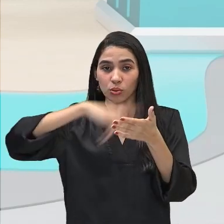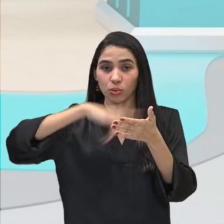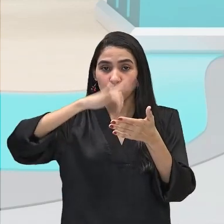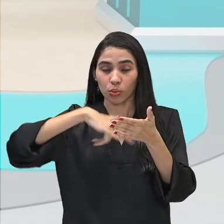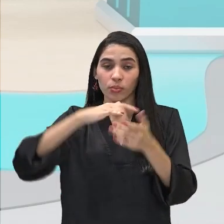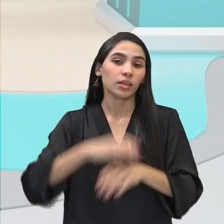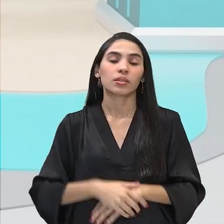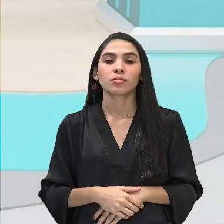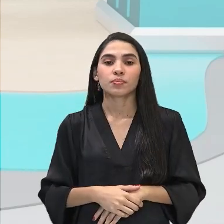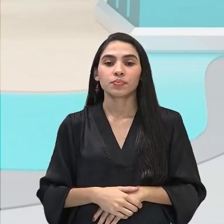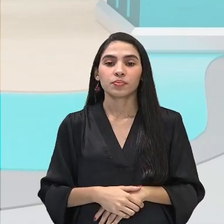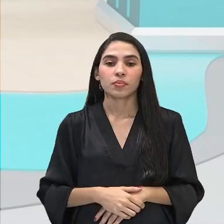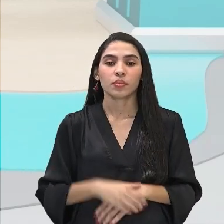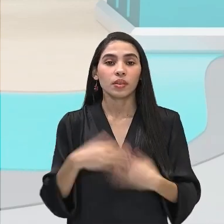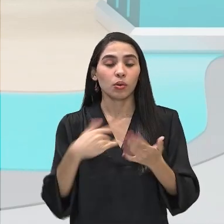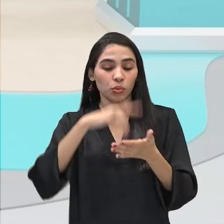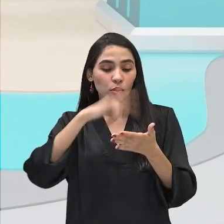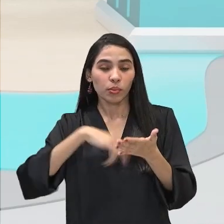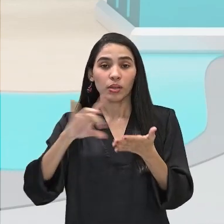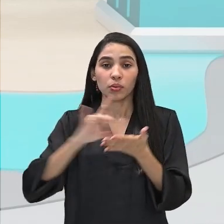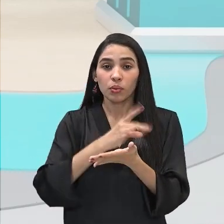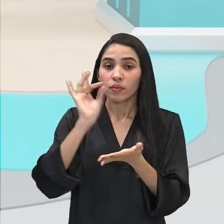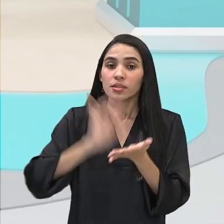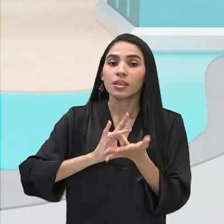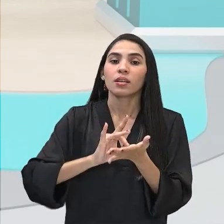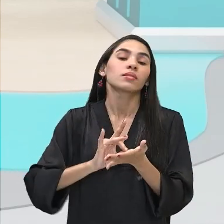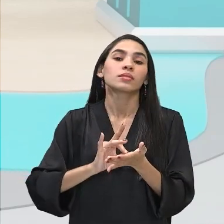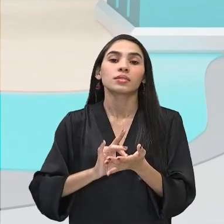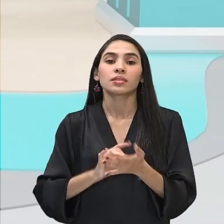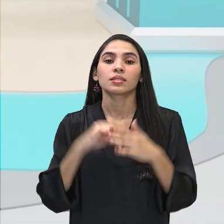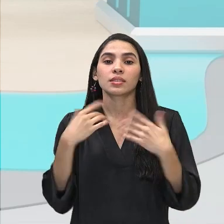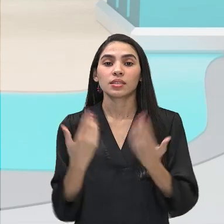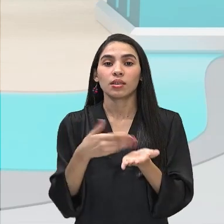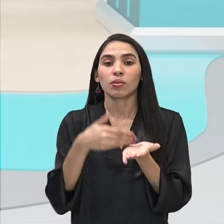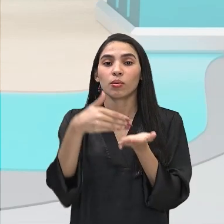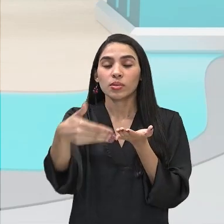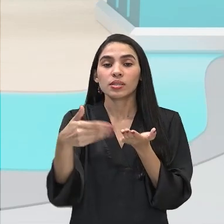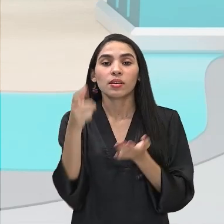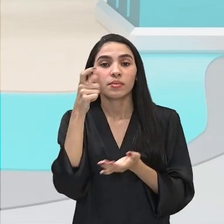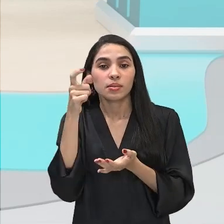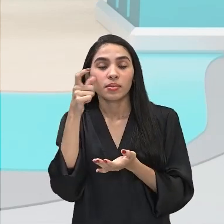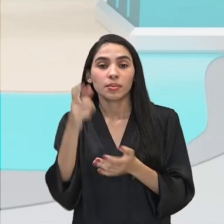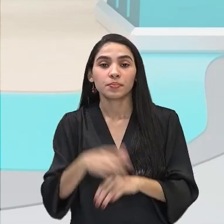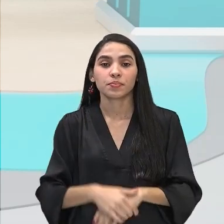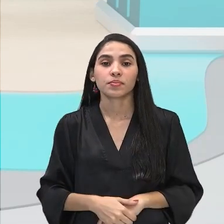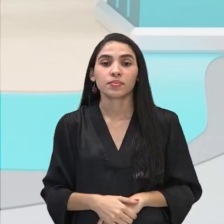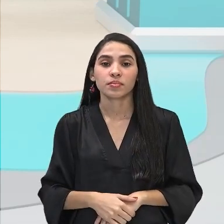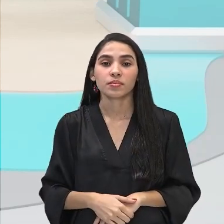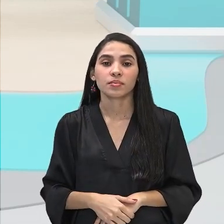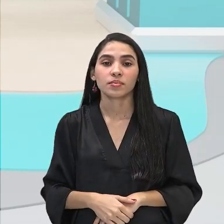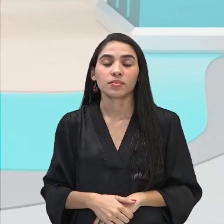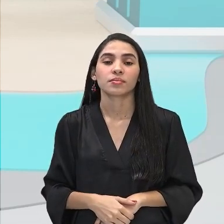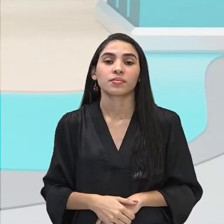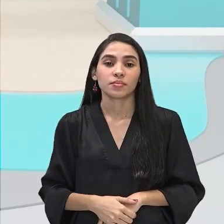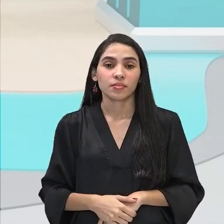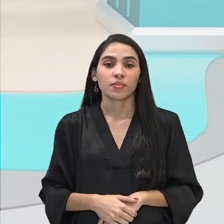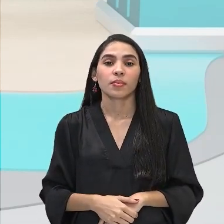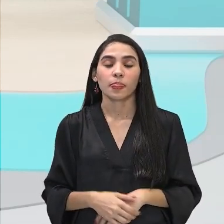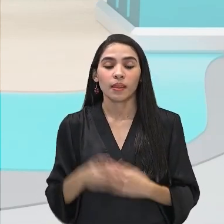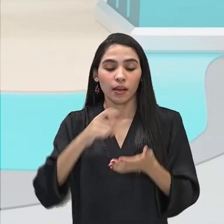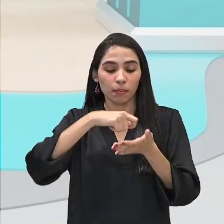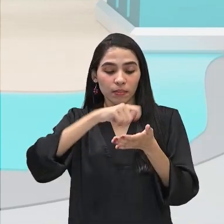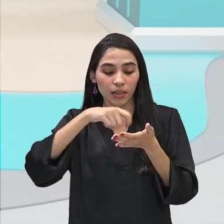em Portugal. Eram documentos oficiais e tudo mais. Então, a partir do que ele observava nesses documentos, ele escrevia as